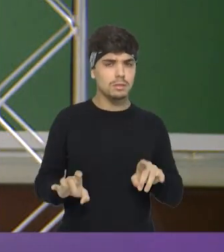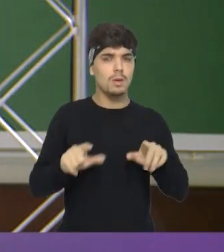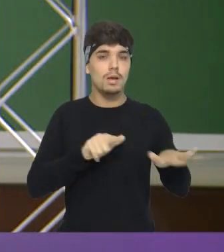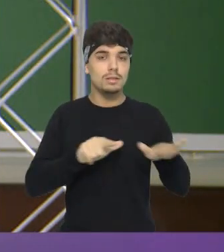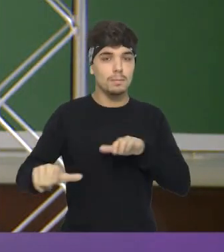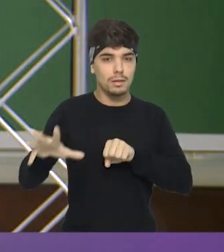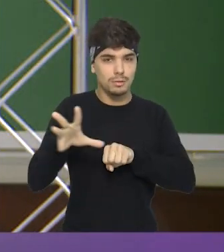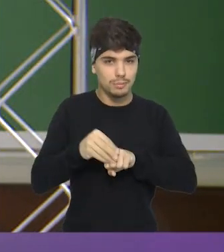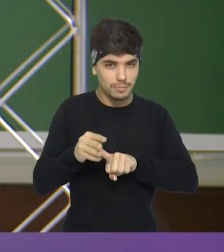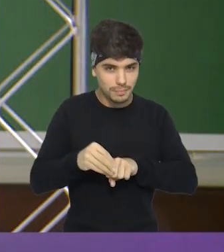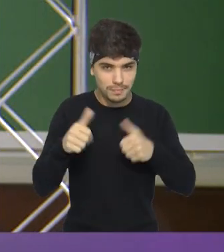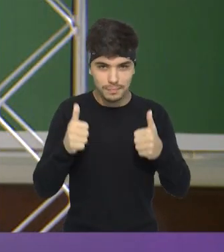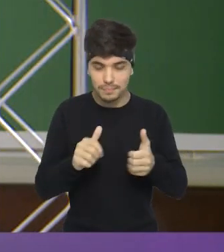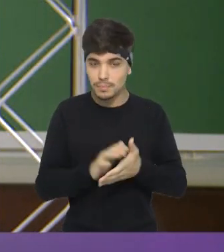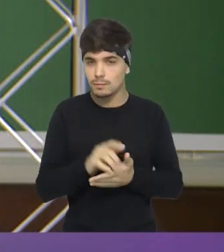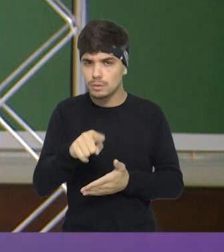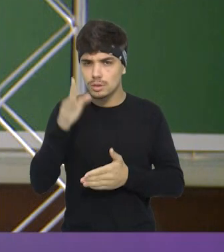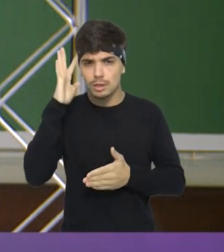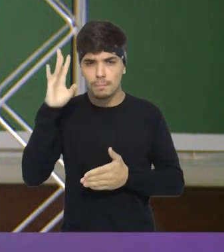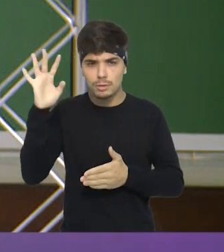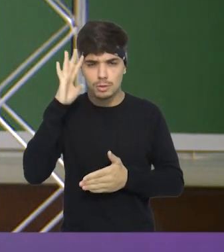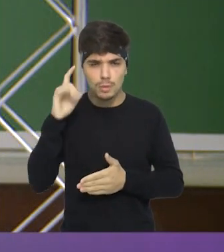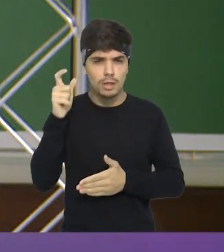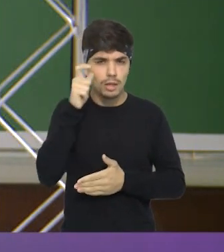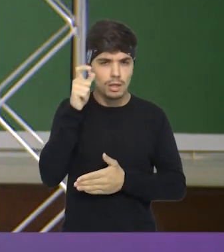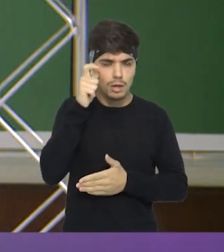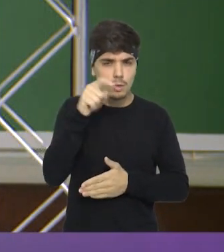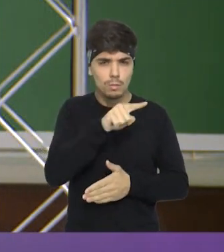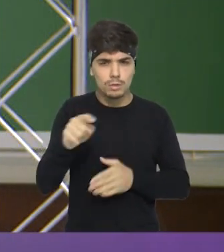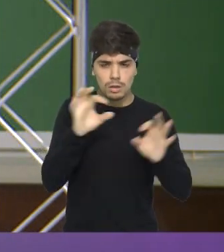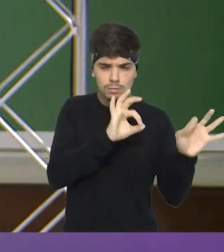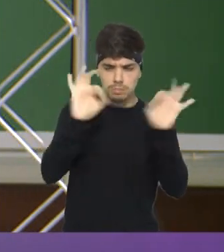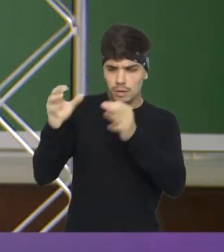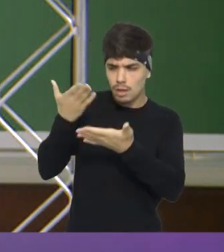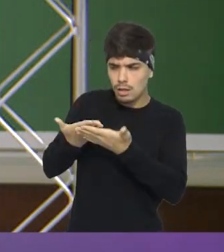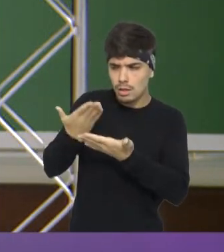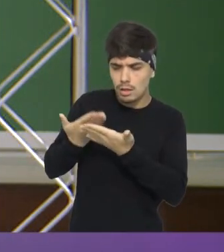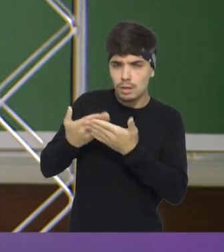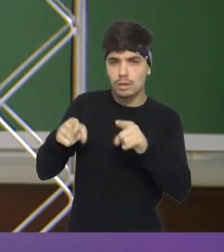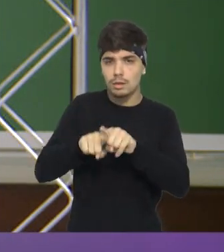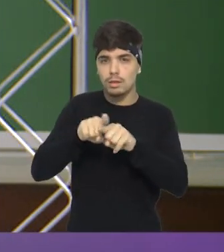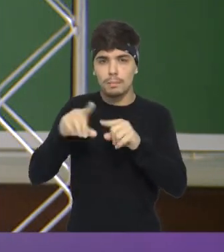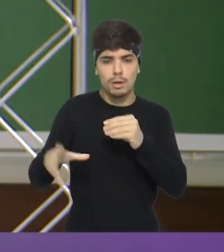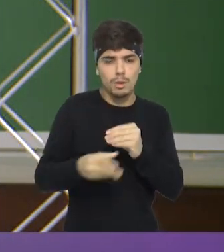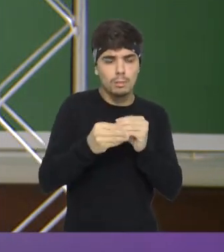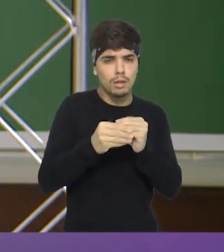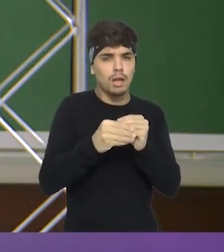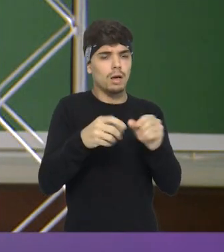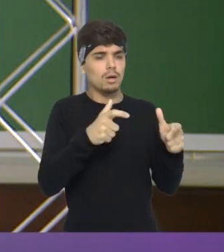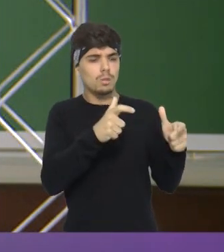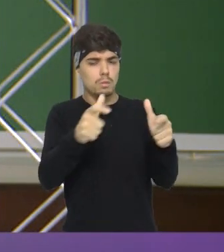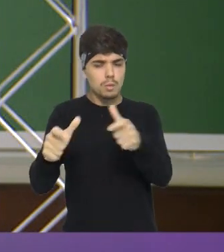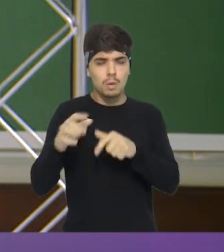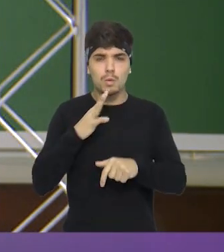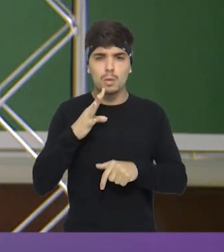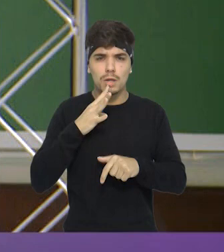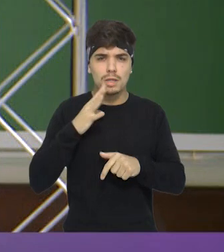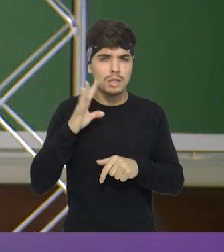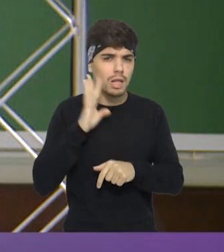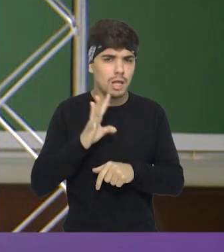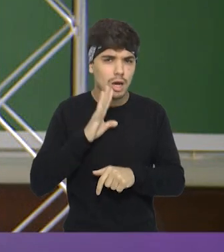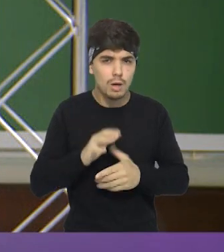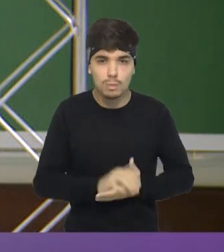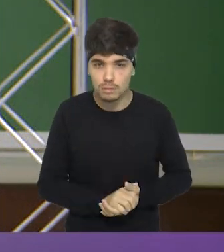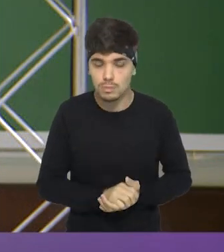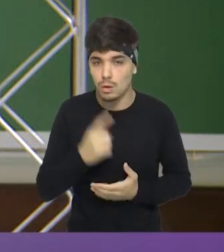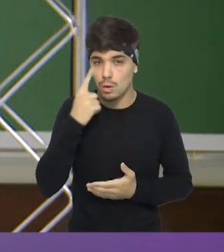especial será a Semana do Conhecimento. Você já imaginou que interessante vocês assistirem às aulas e conhecerem vários lugares legais ao